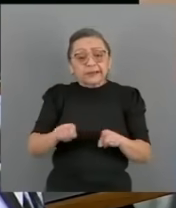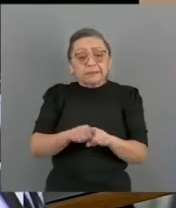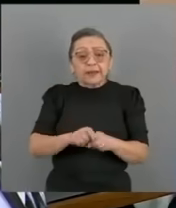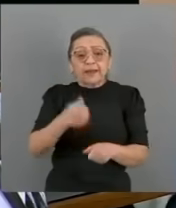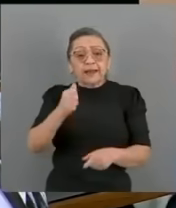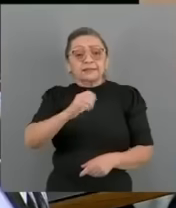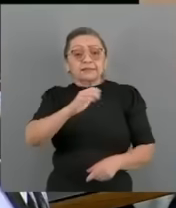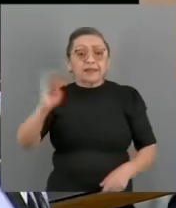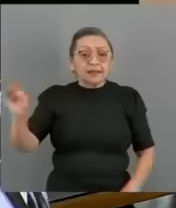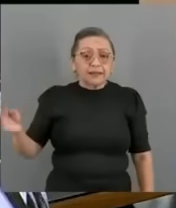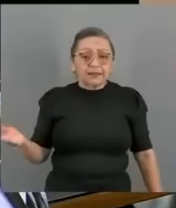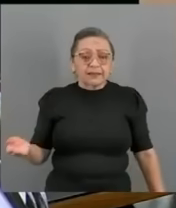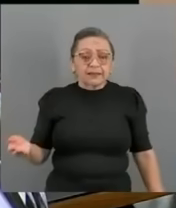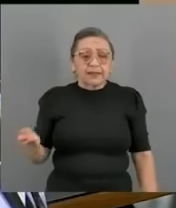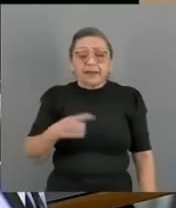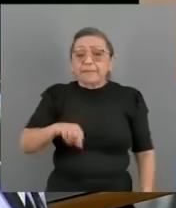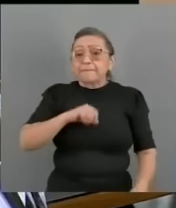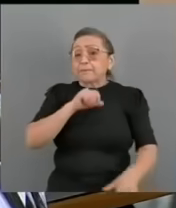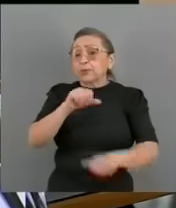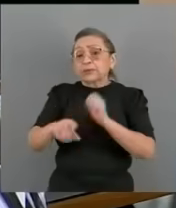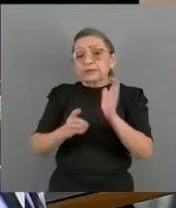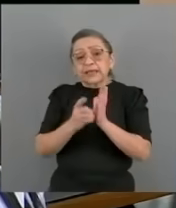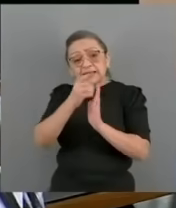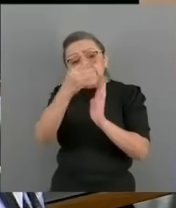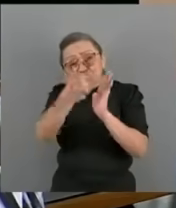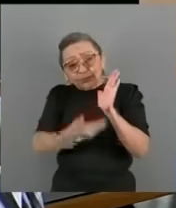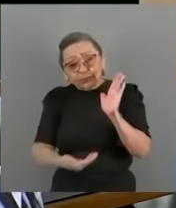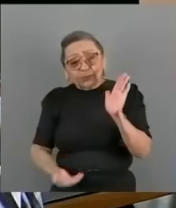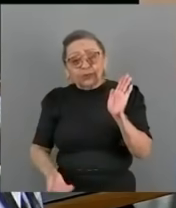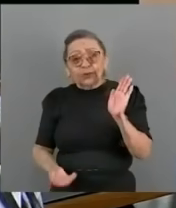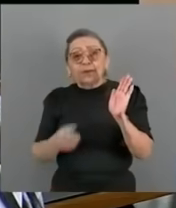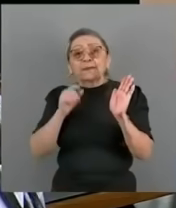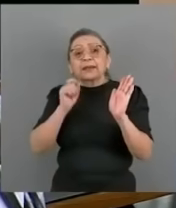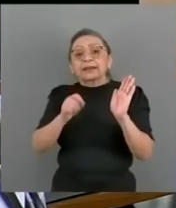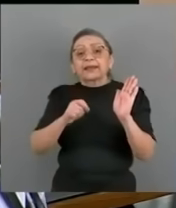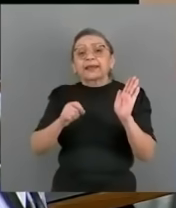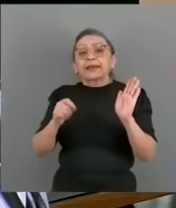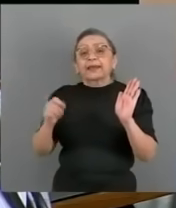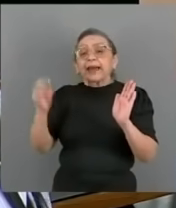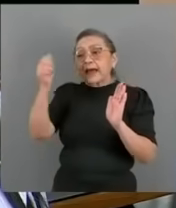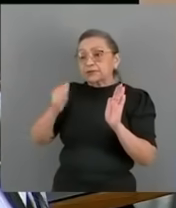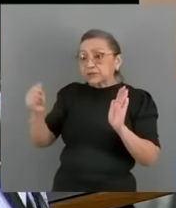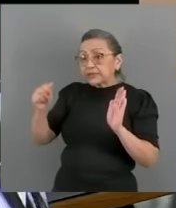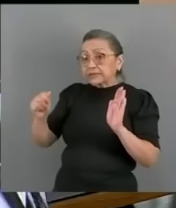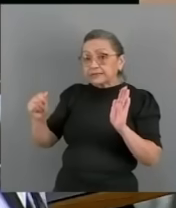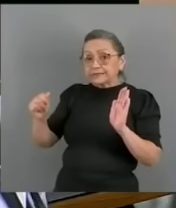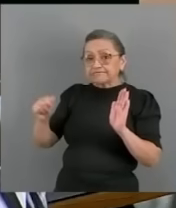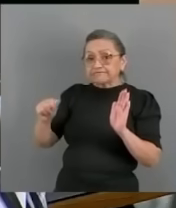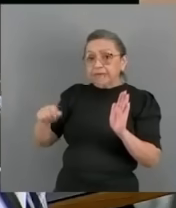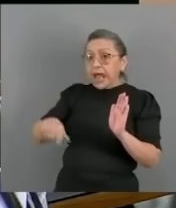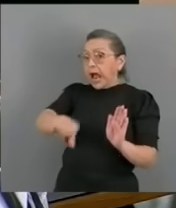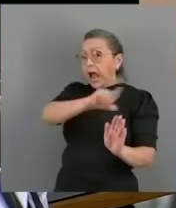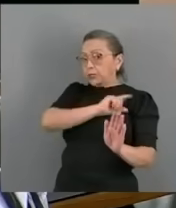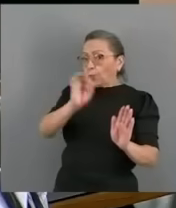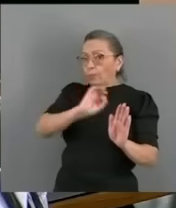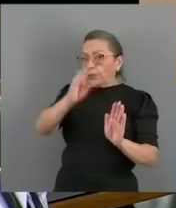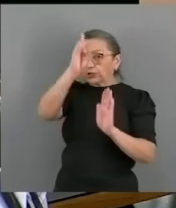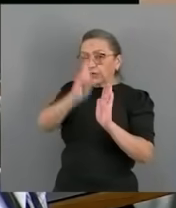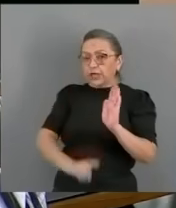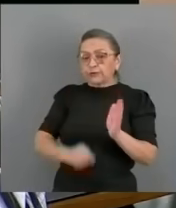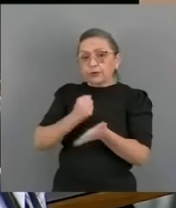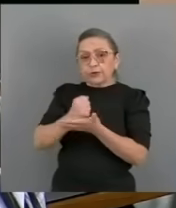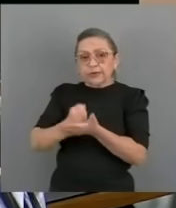CT. Eles mudaram o decreto para que entidades que até então não tinham direito de